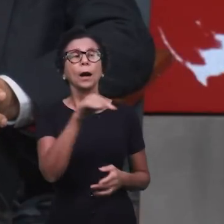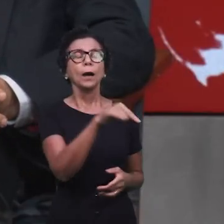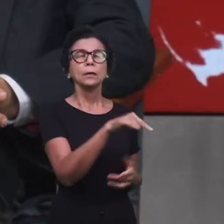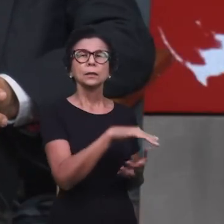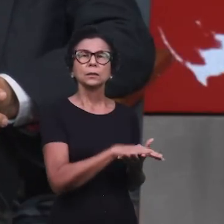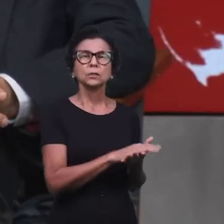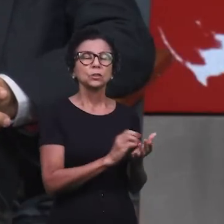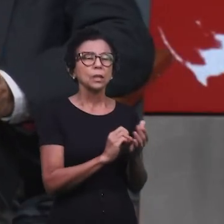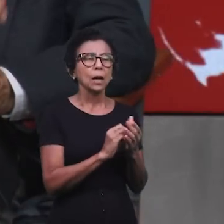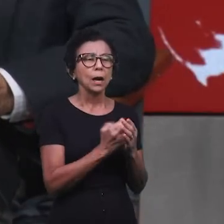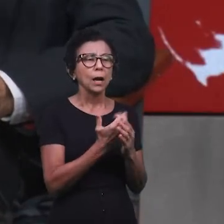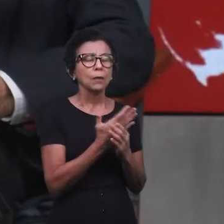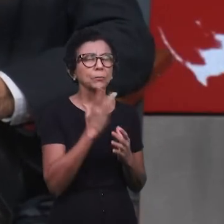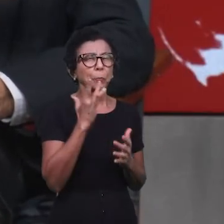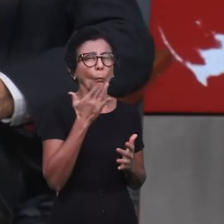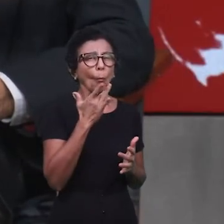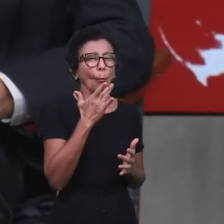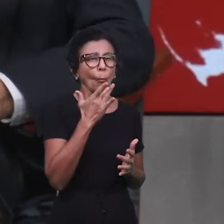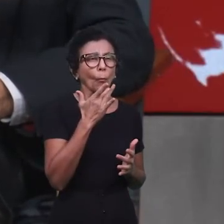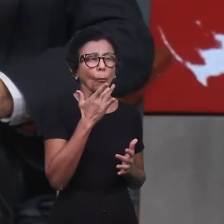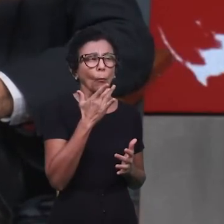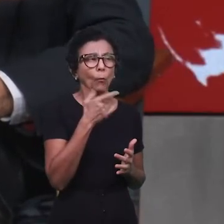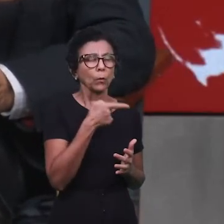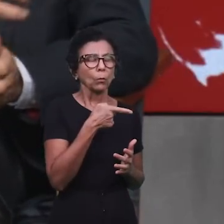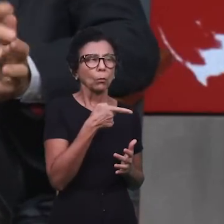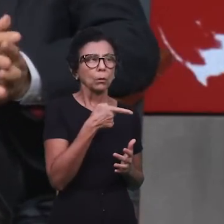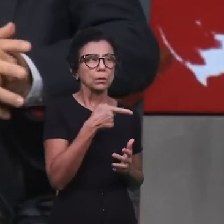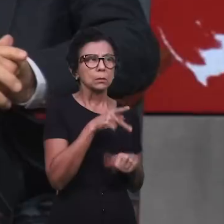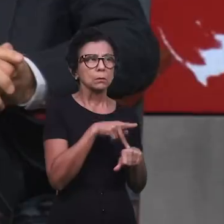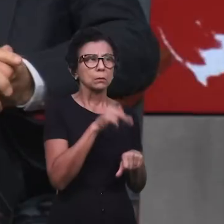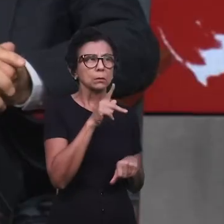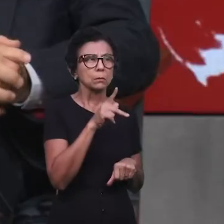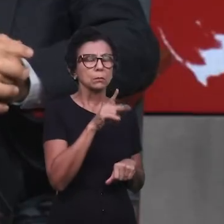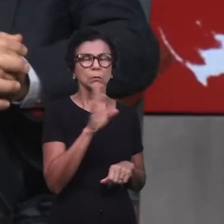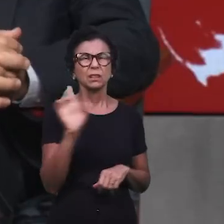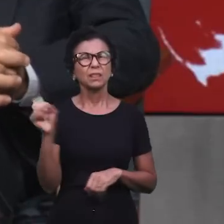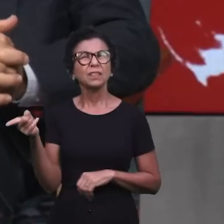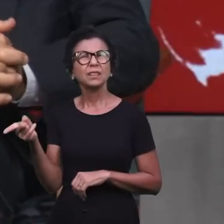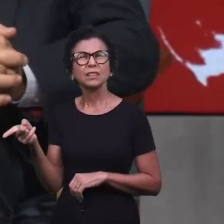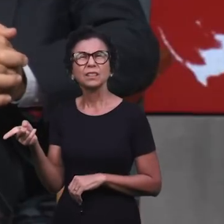aí? Lá na Páscoa